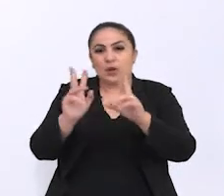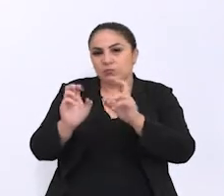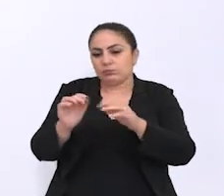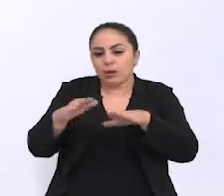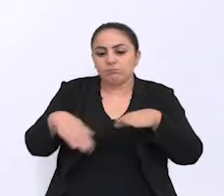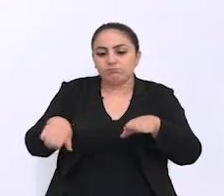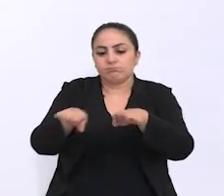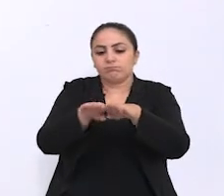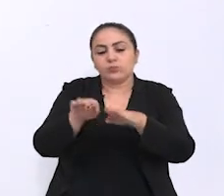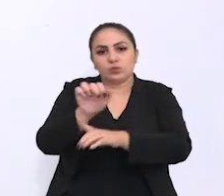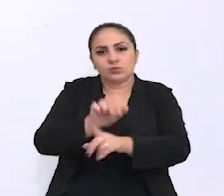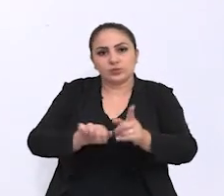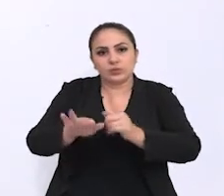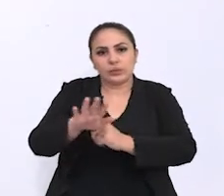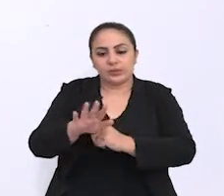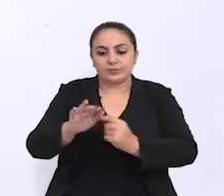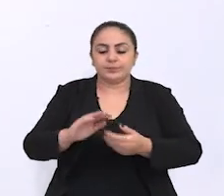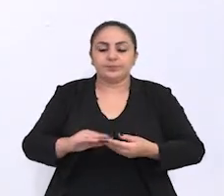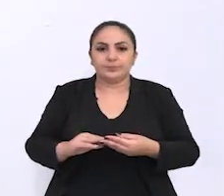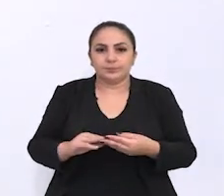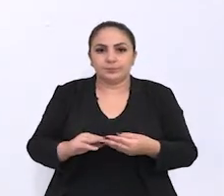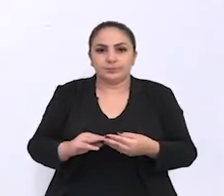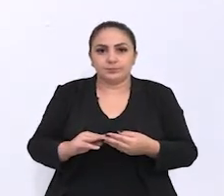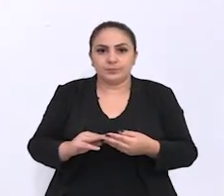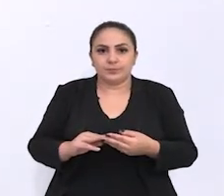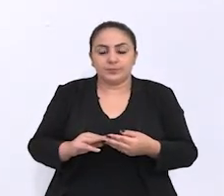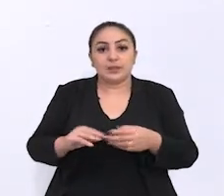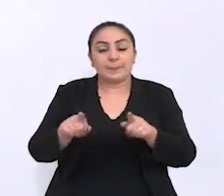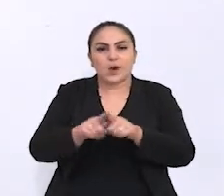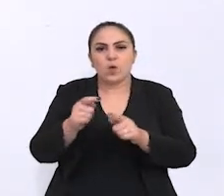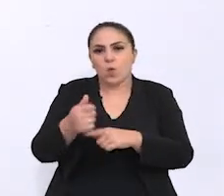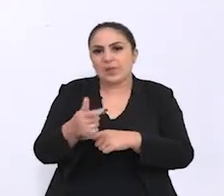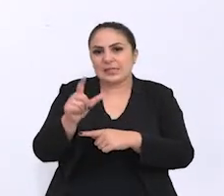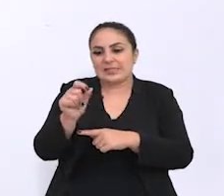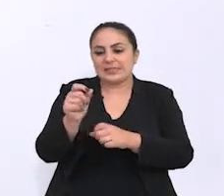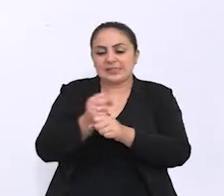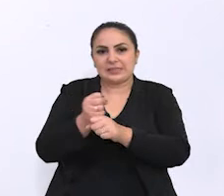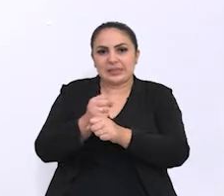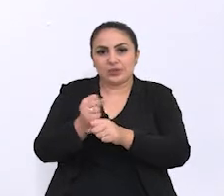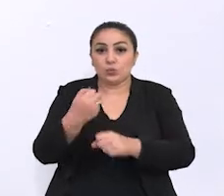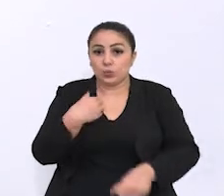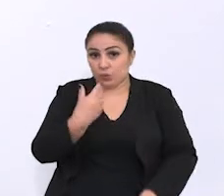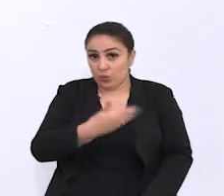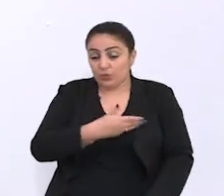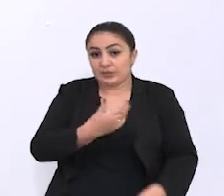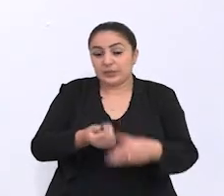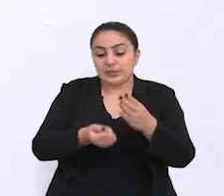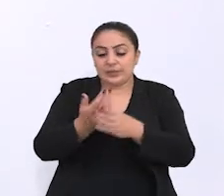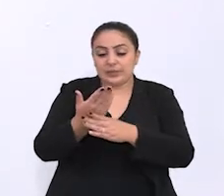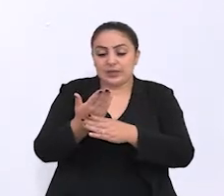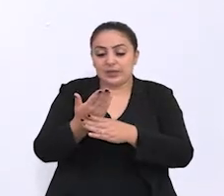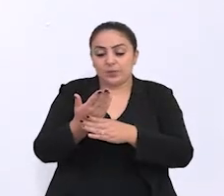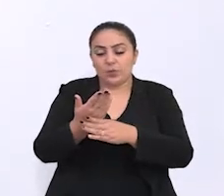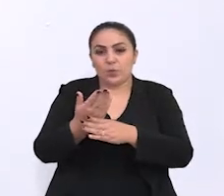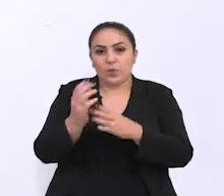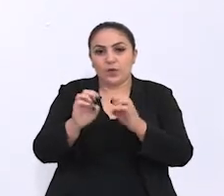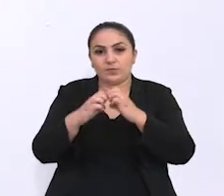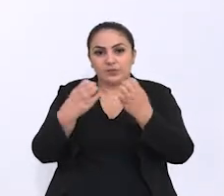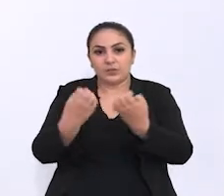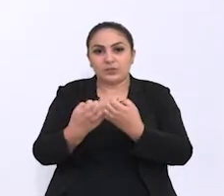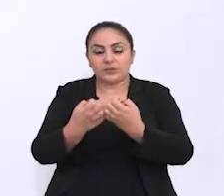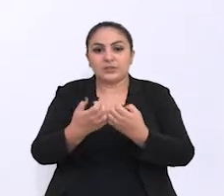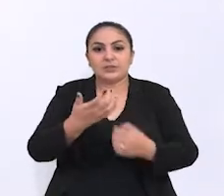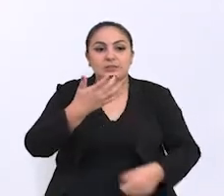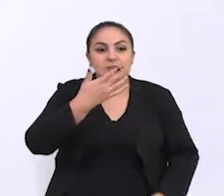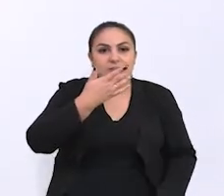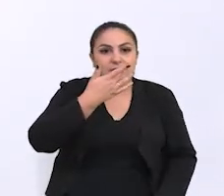Numa questão de igualdade na sociedade. Uhum. E a quase 10 anos, nós criamos o evento